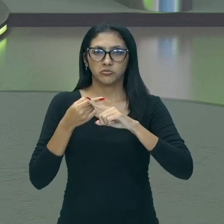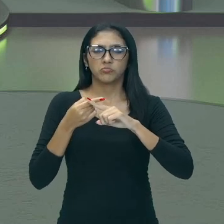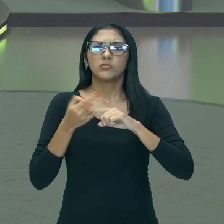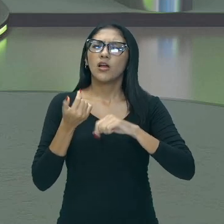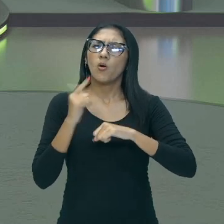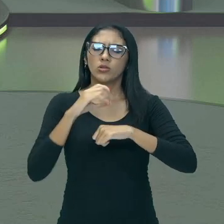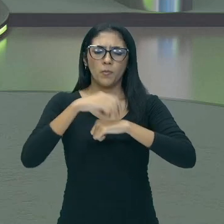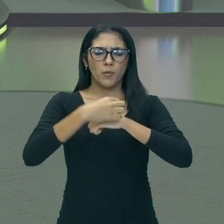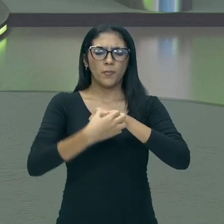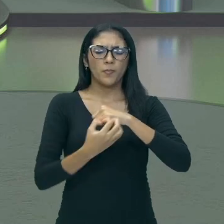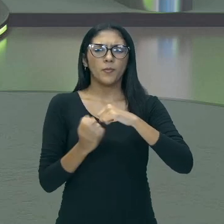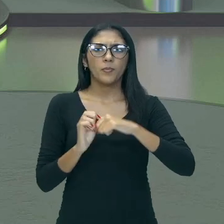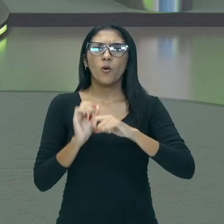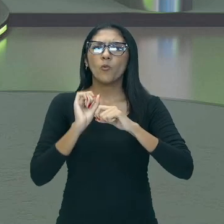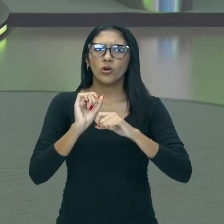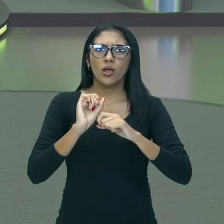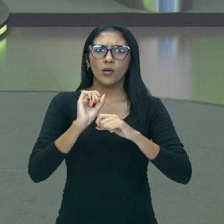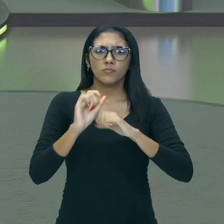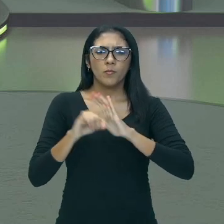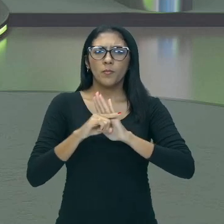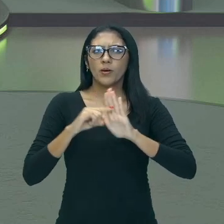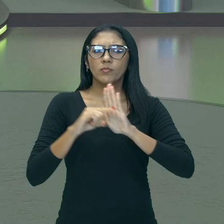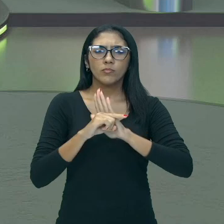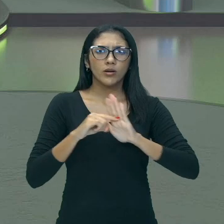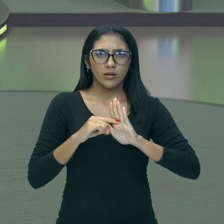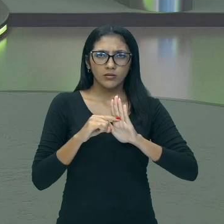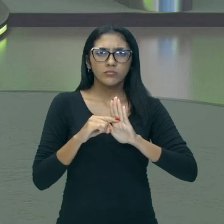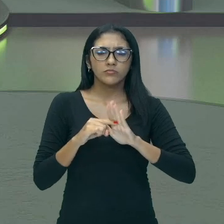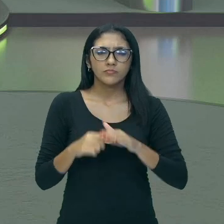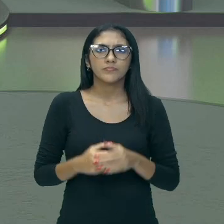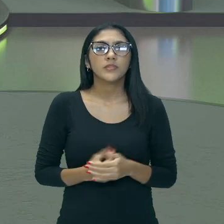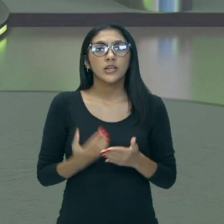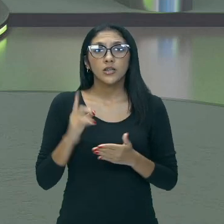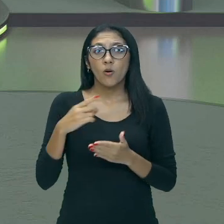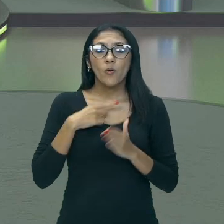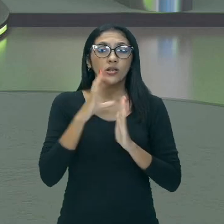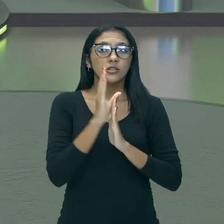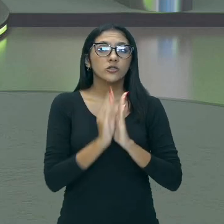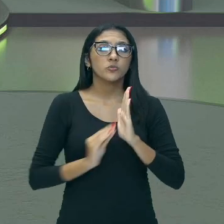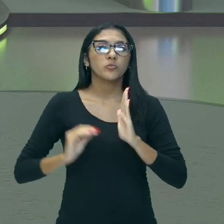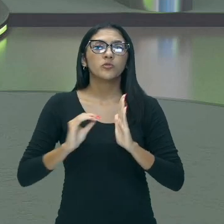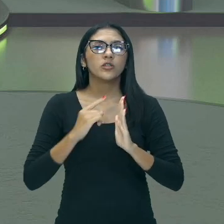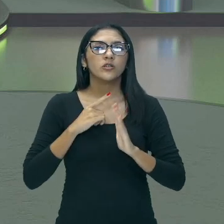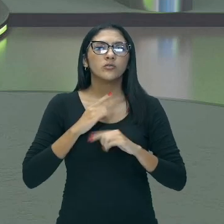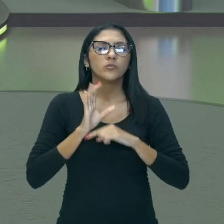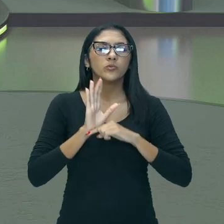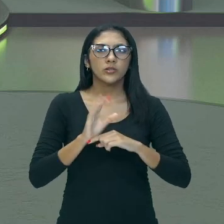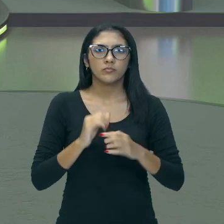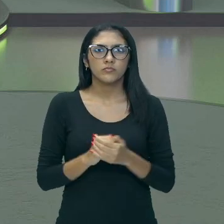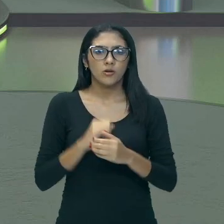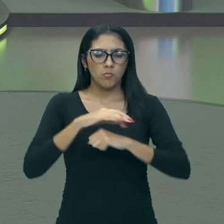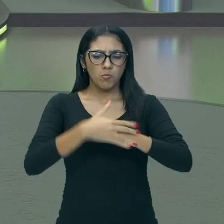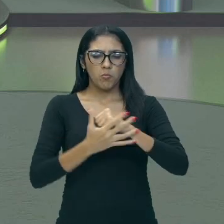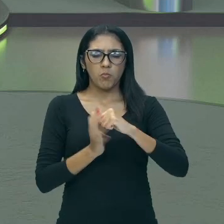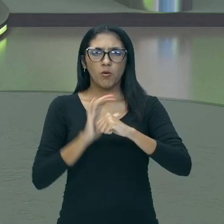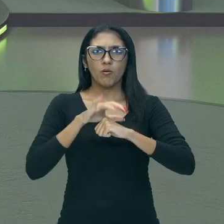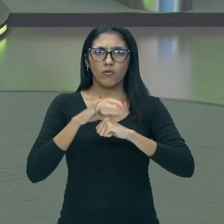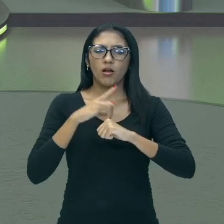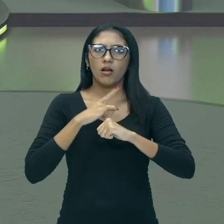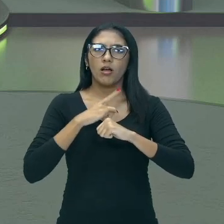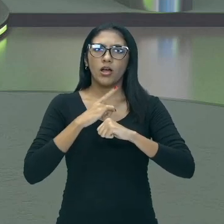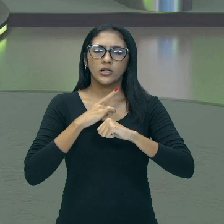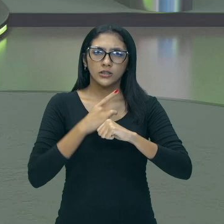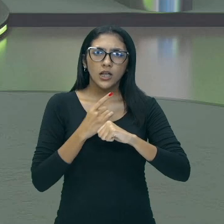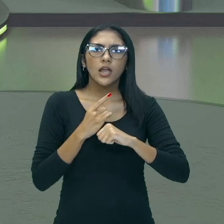são os elétrons. Então, o modelo atômico de Thomson traz que uma esfera carregada positivamente,